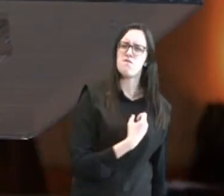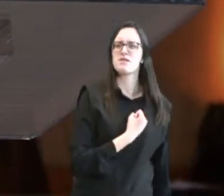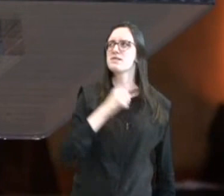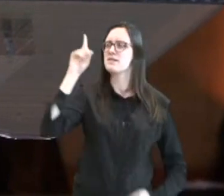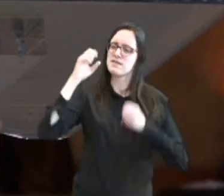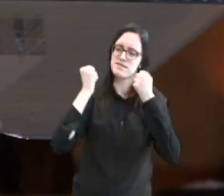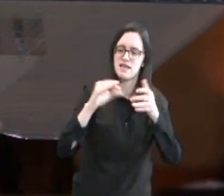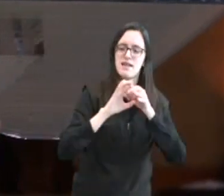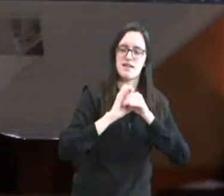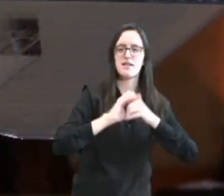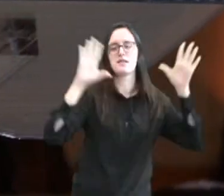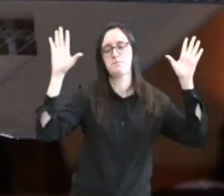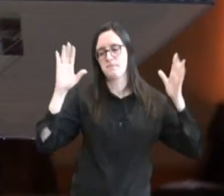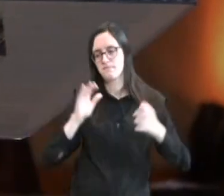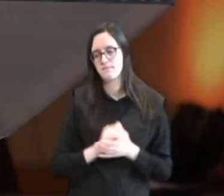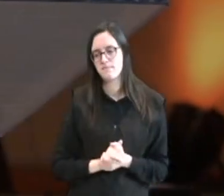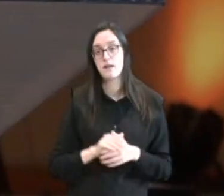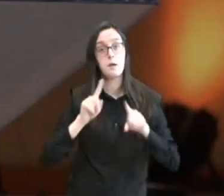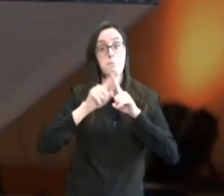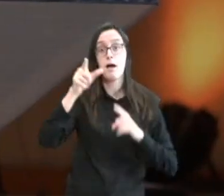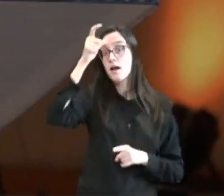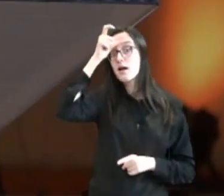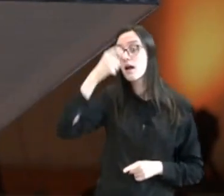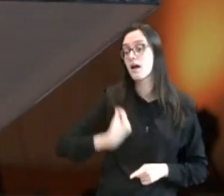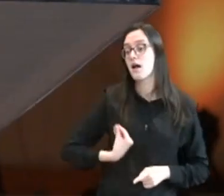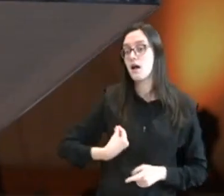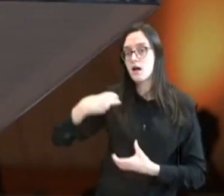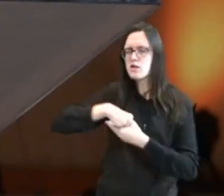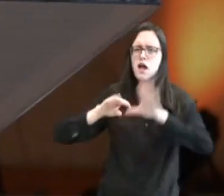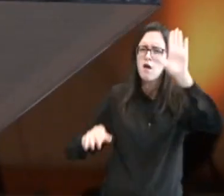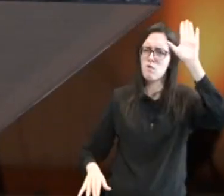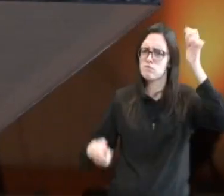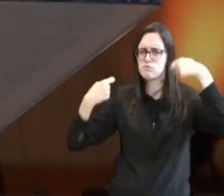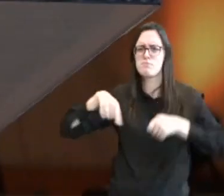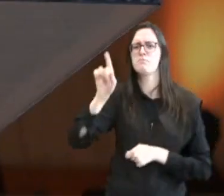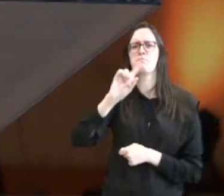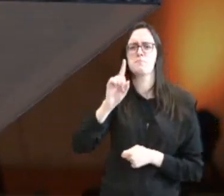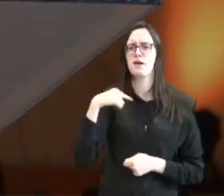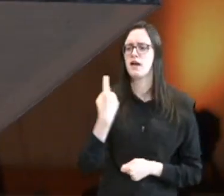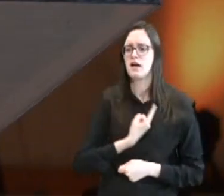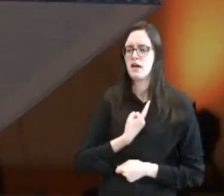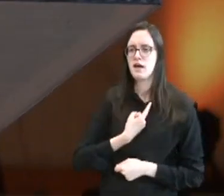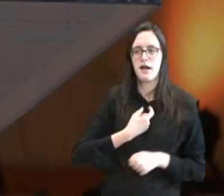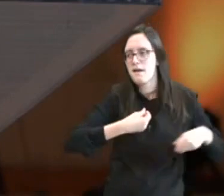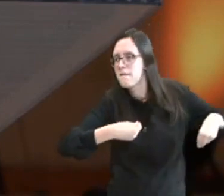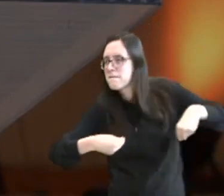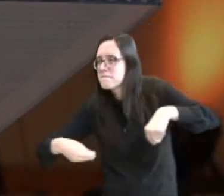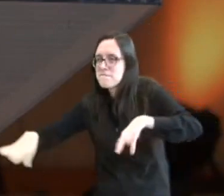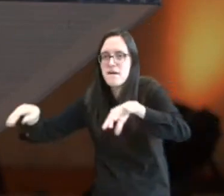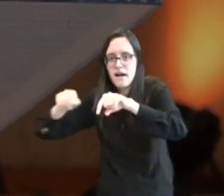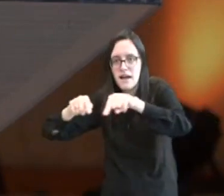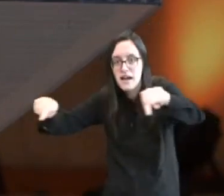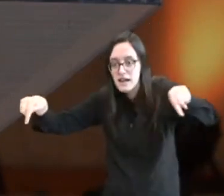sua libertação. Mas Satanás aqui aparecer, não. A gente arrasta para uma sala